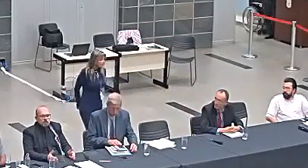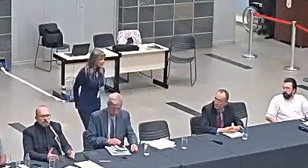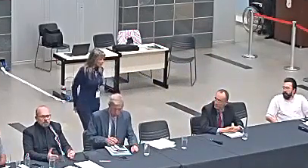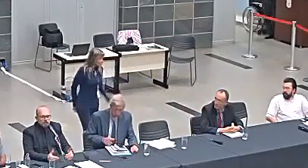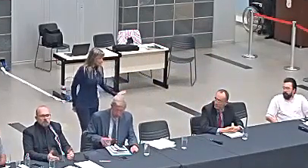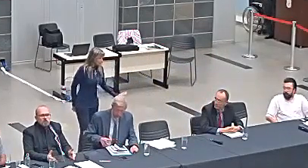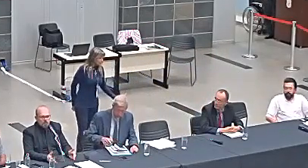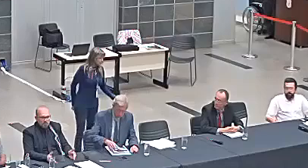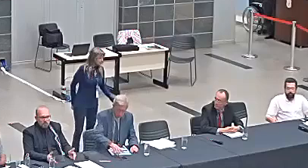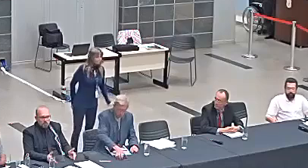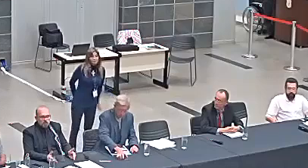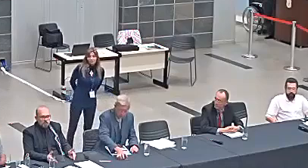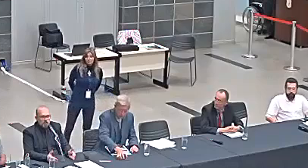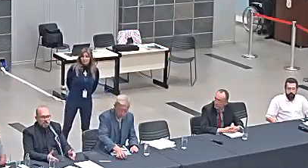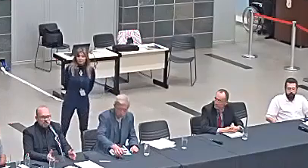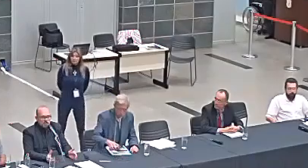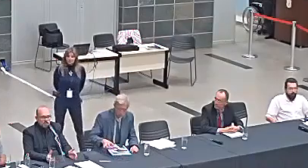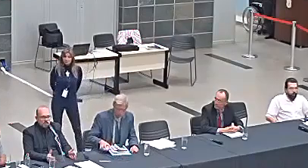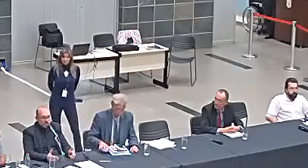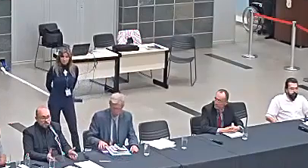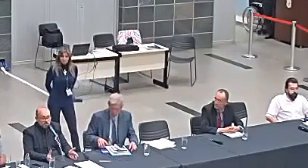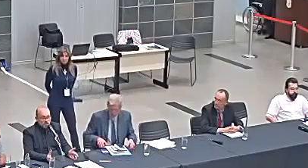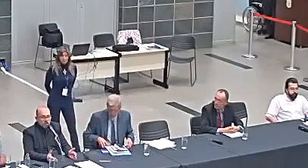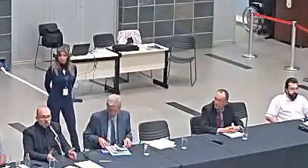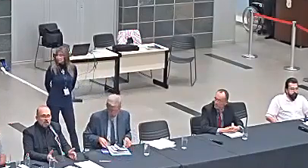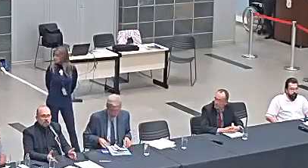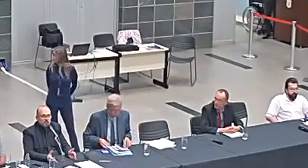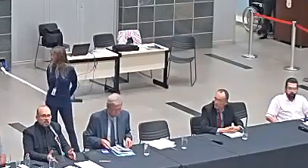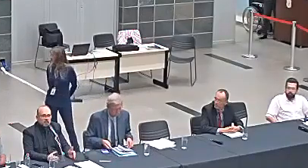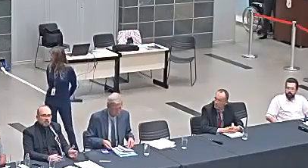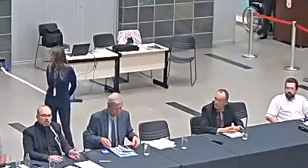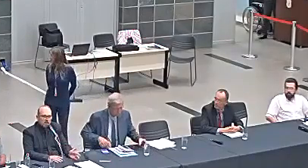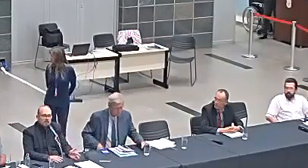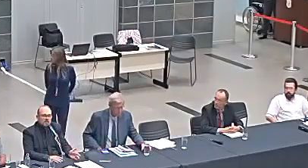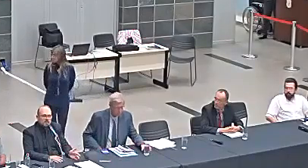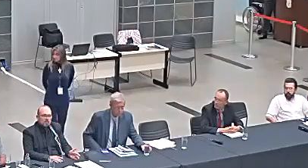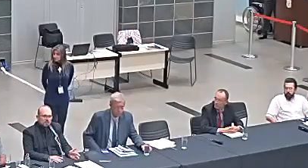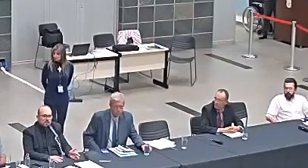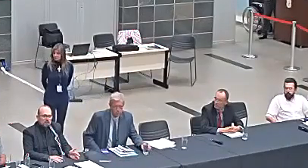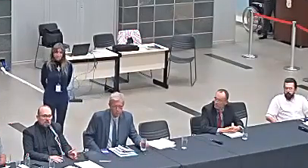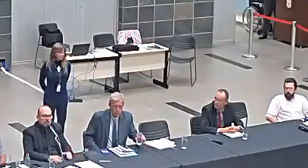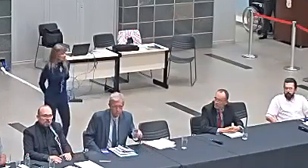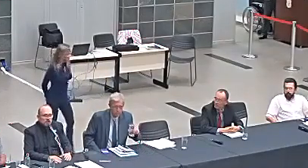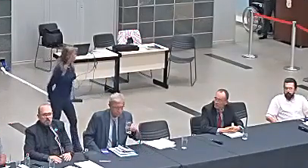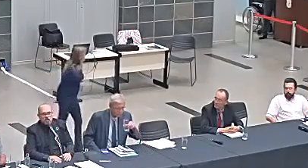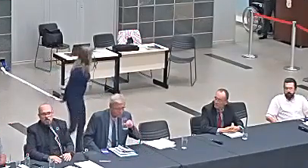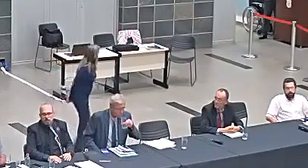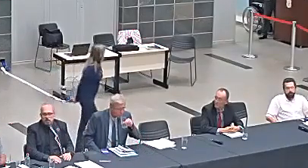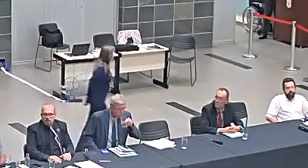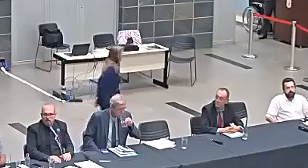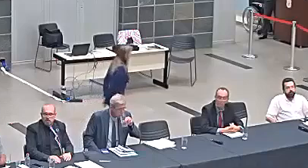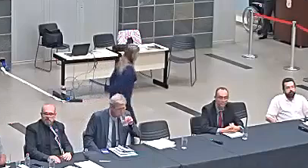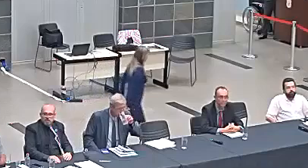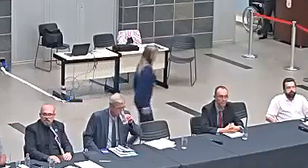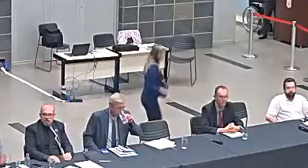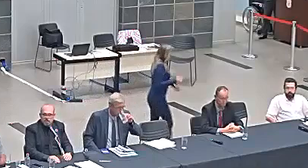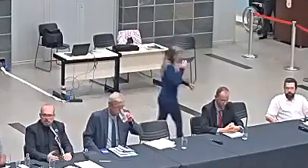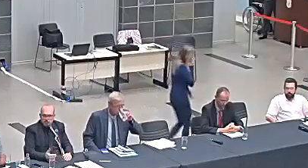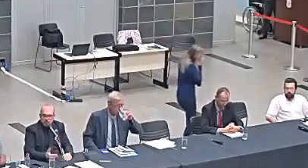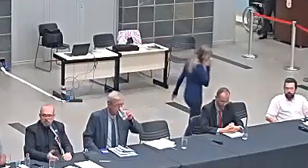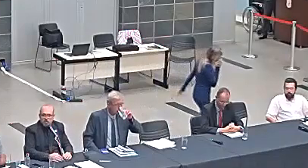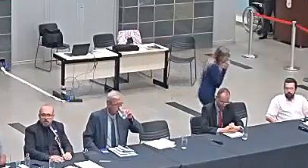acompanha Desde Quando iniciou os trabalhos dessa 19ª legislatura os trabalhos dessa comissão e tenho